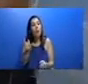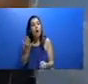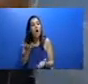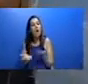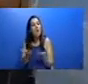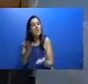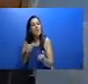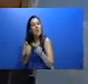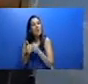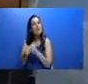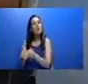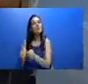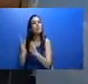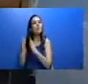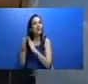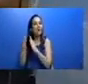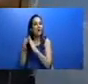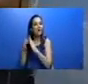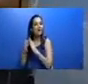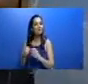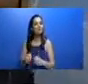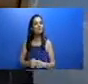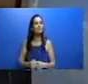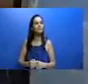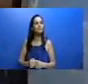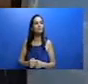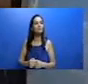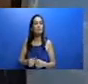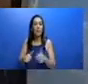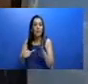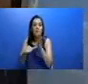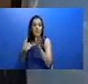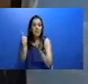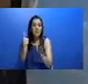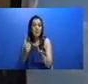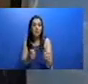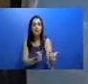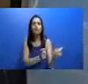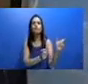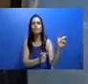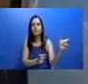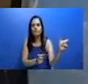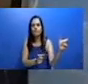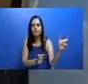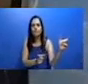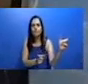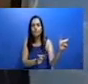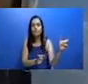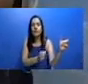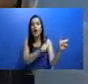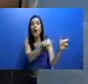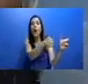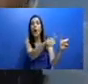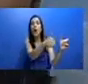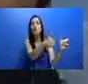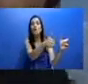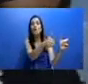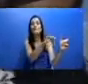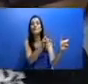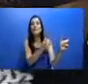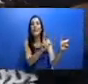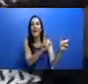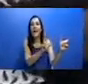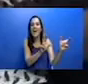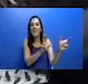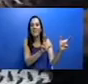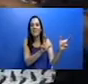pacote, 3 quilos. Então, vamos lá, olha, o primeiro pacote com 3 quilos custou R$ 11,00, que o problema já